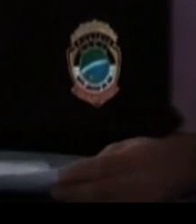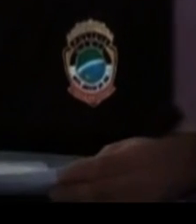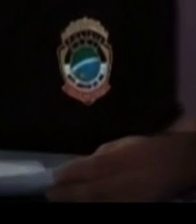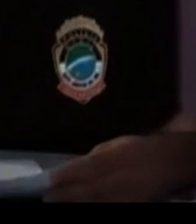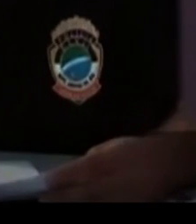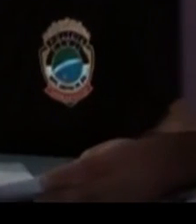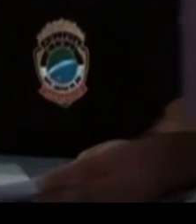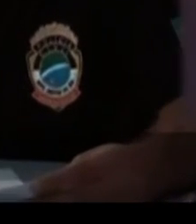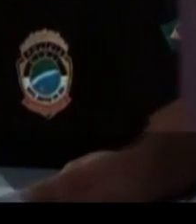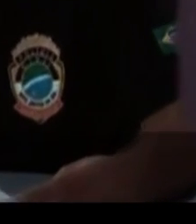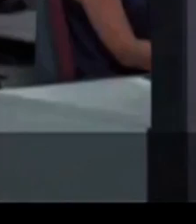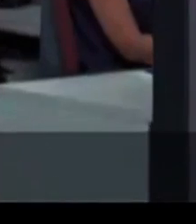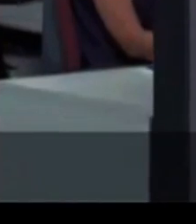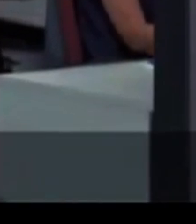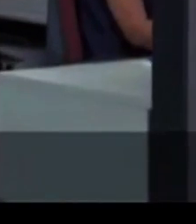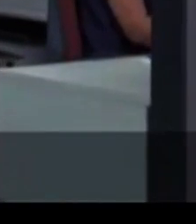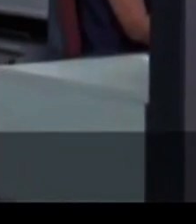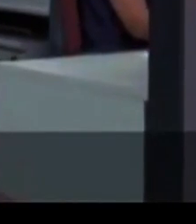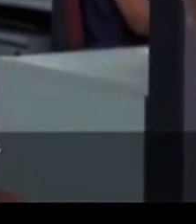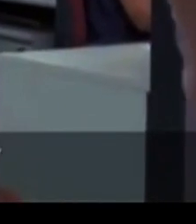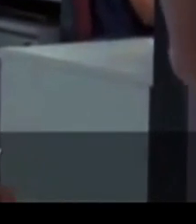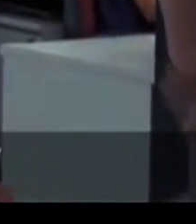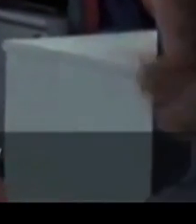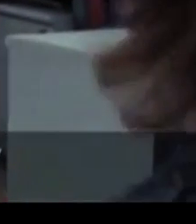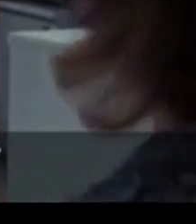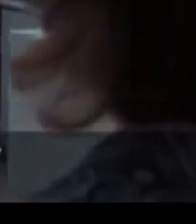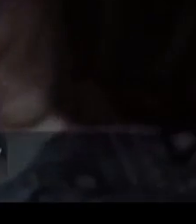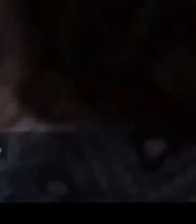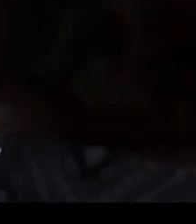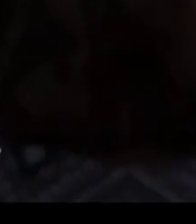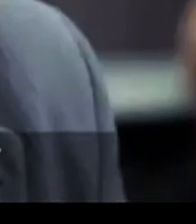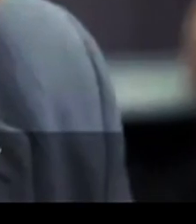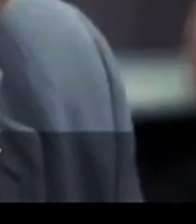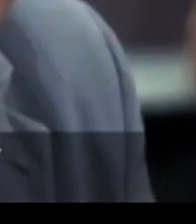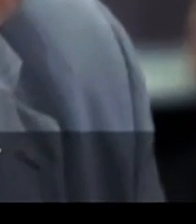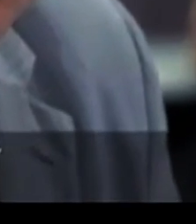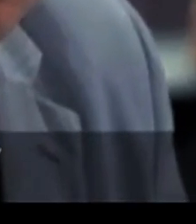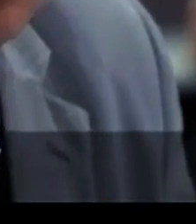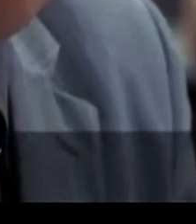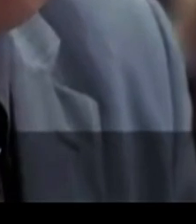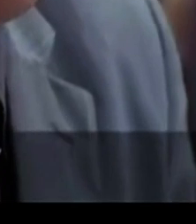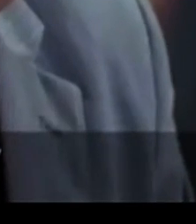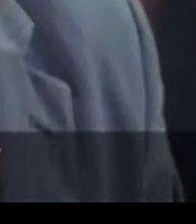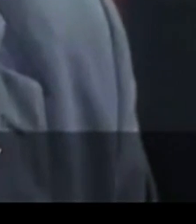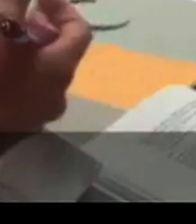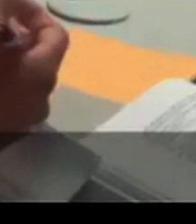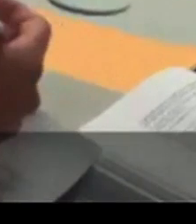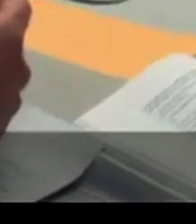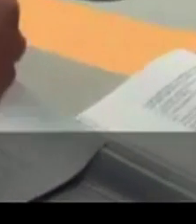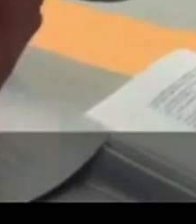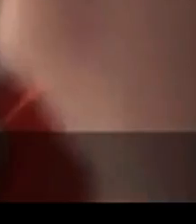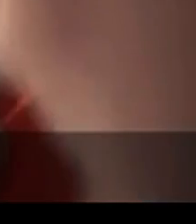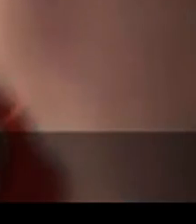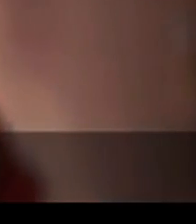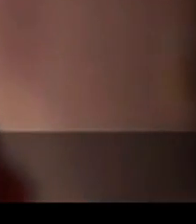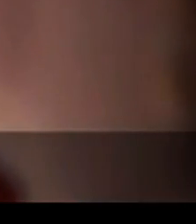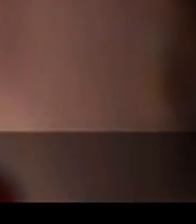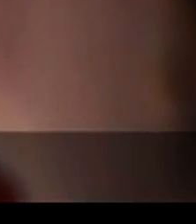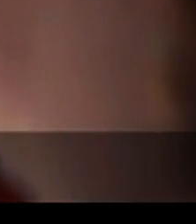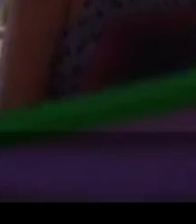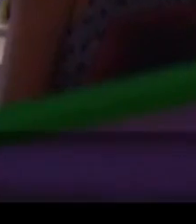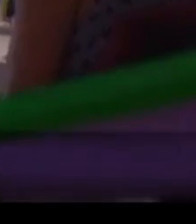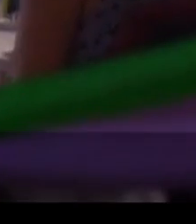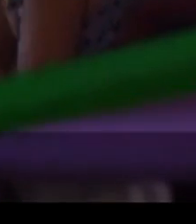os crimes de violência doméstica e sexual. Ao ingressar na casa, a mulher tem acesso à justiça, como o Juizado